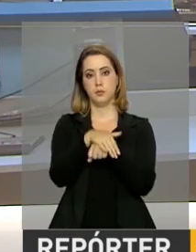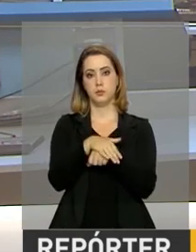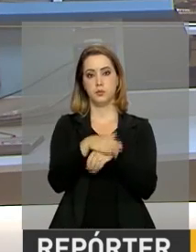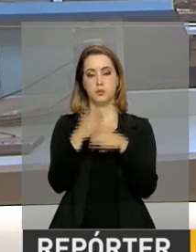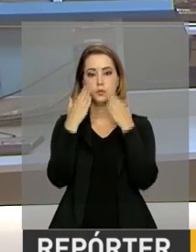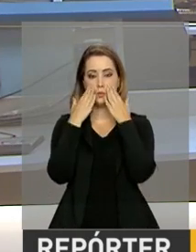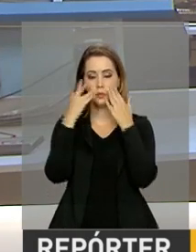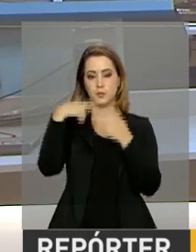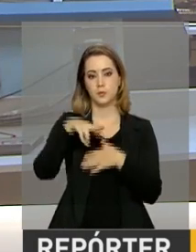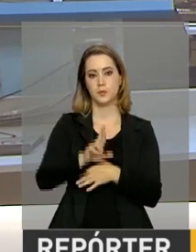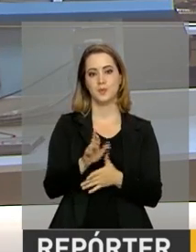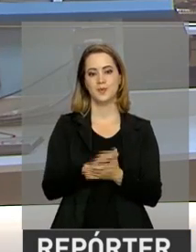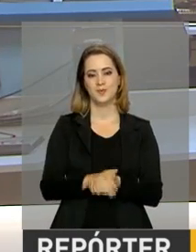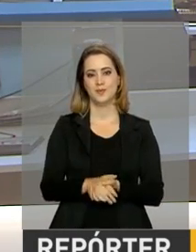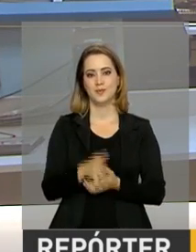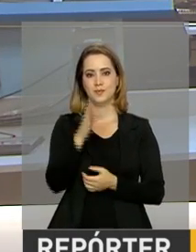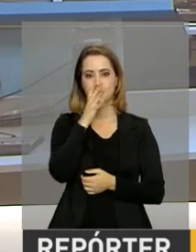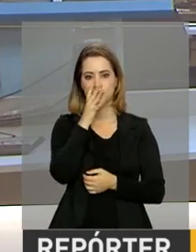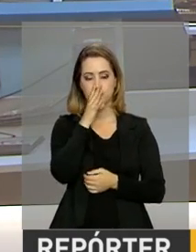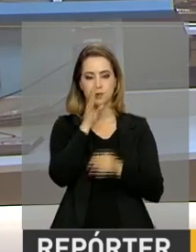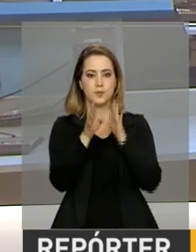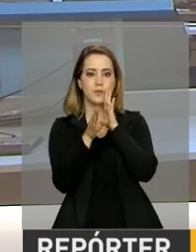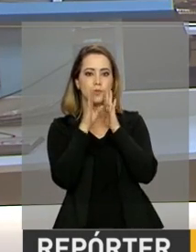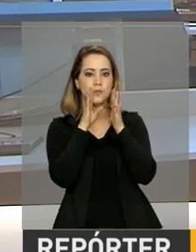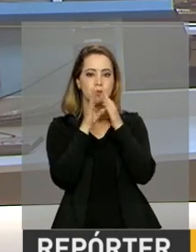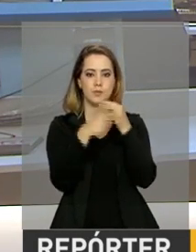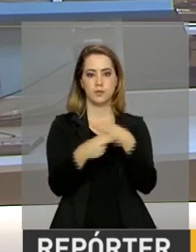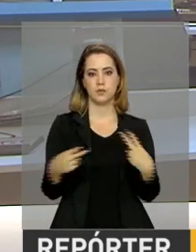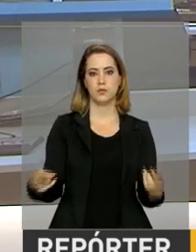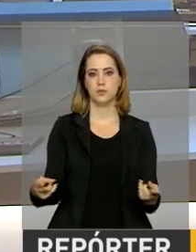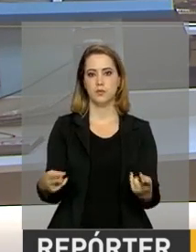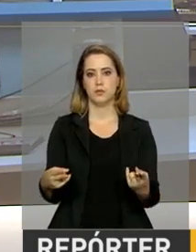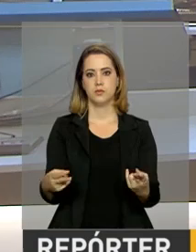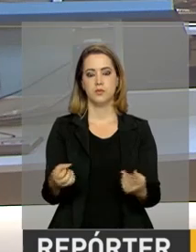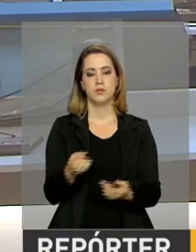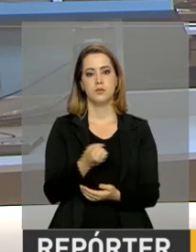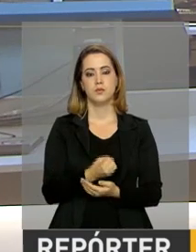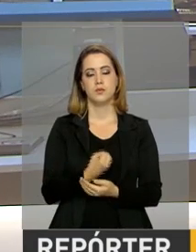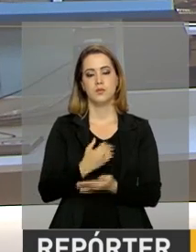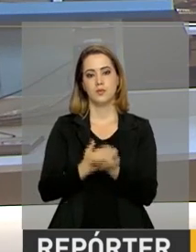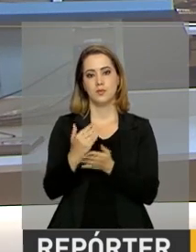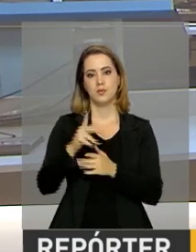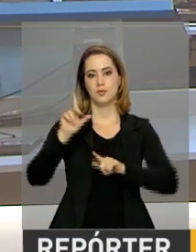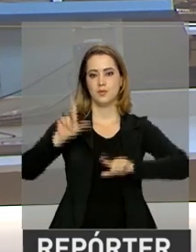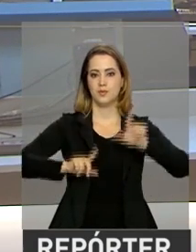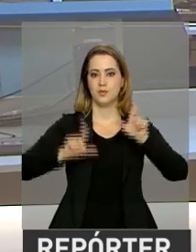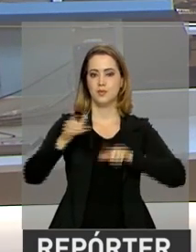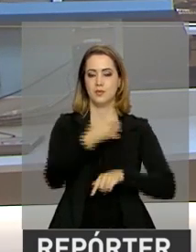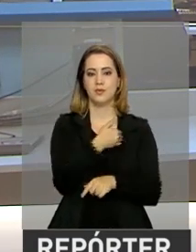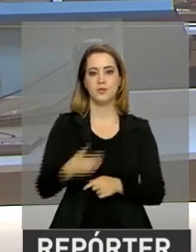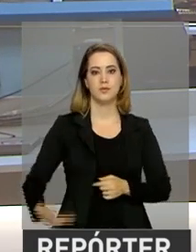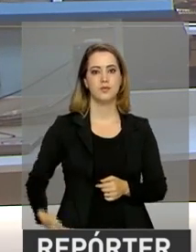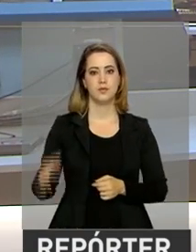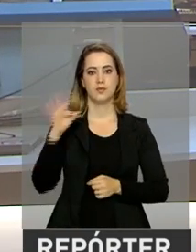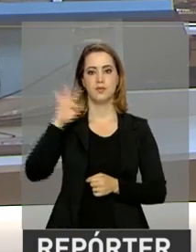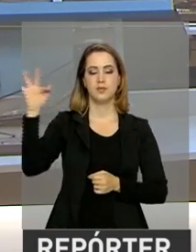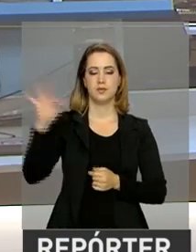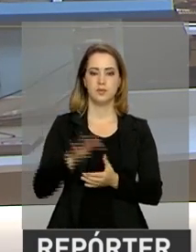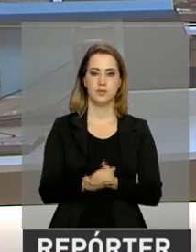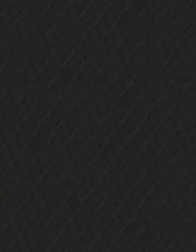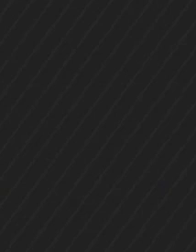próxima edição do repórter nbr acompanhe também as novidades pelas nossas redes sociais o agente nbr a tv do governo